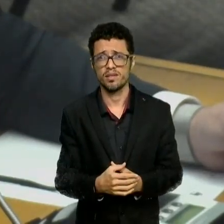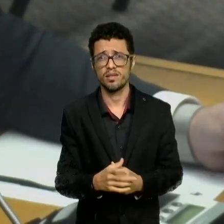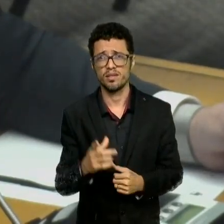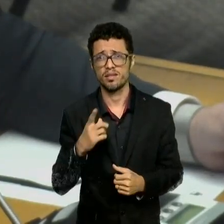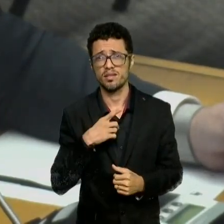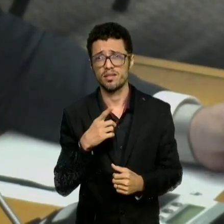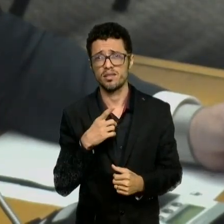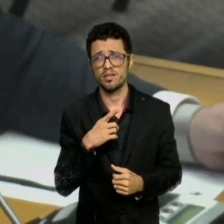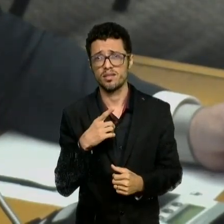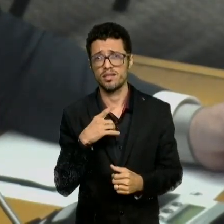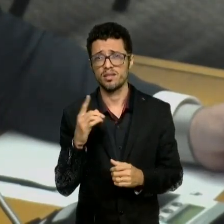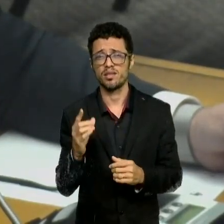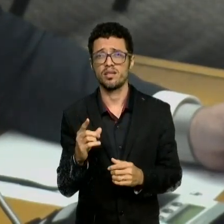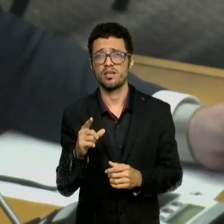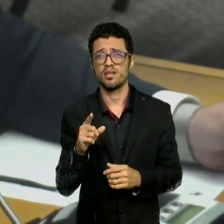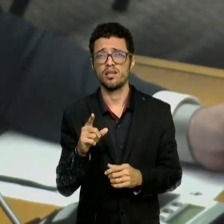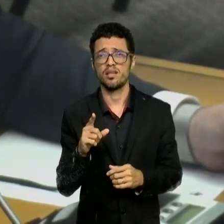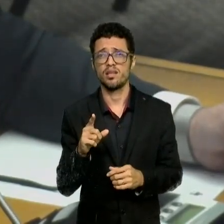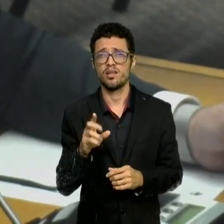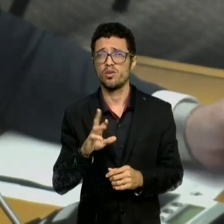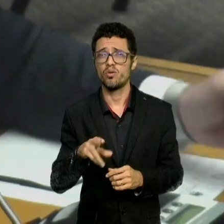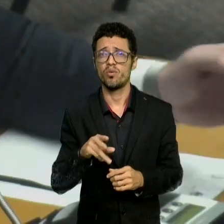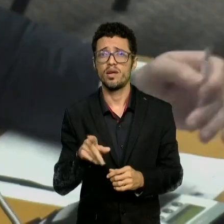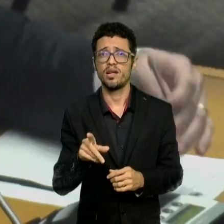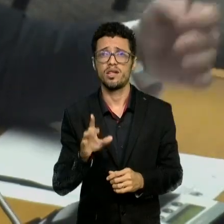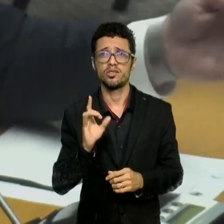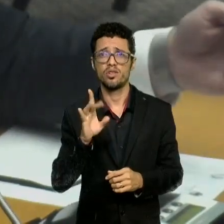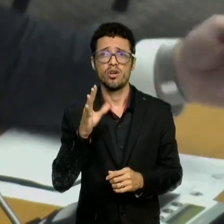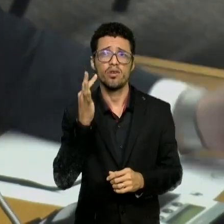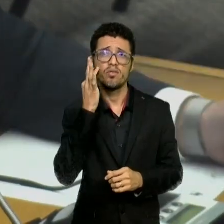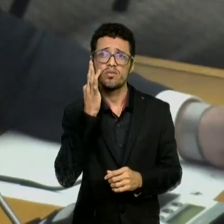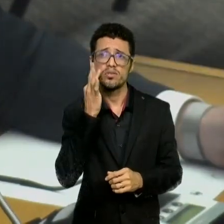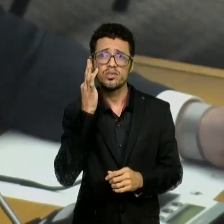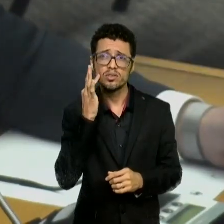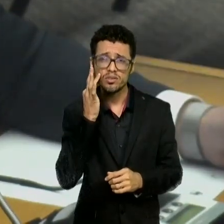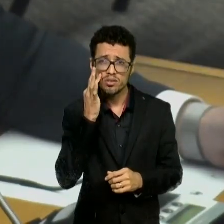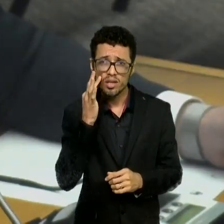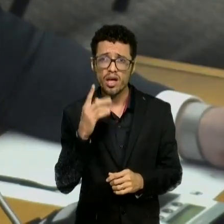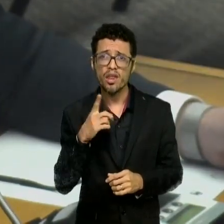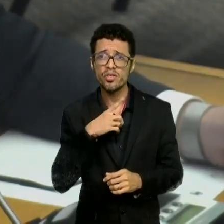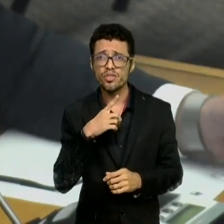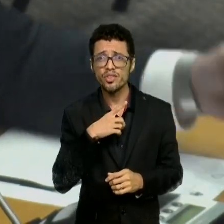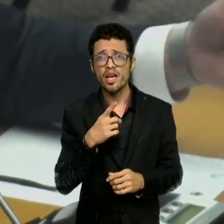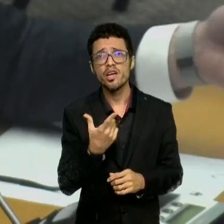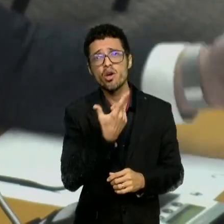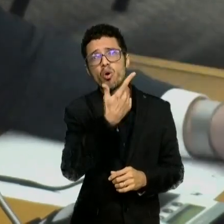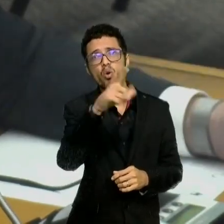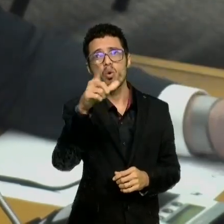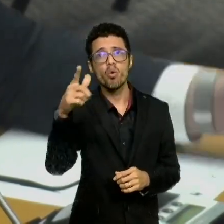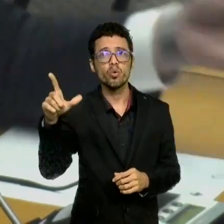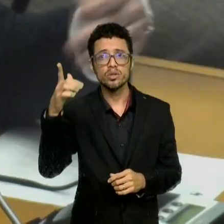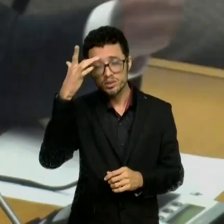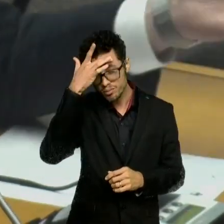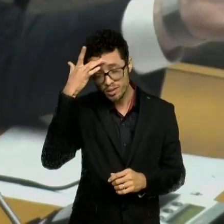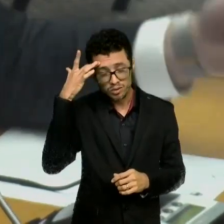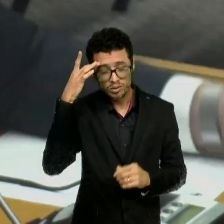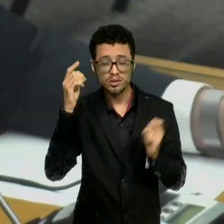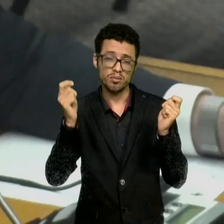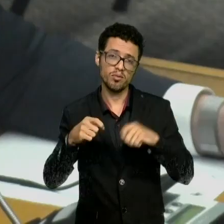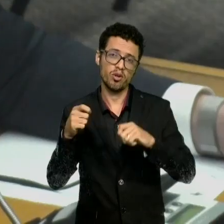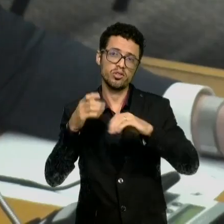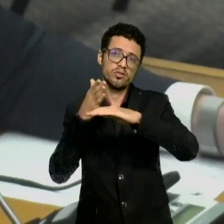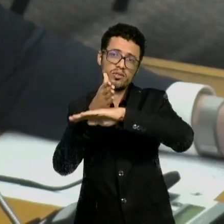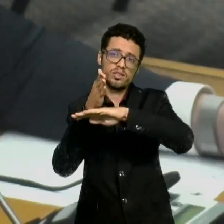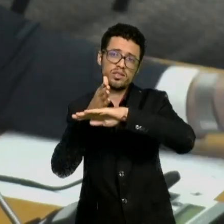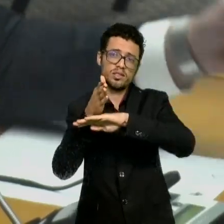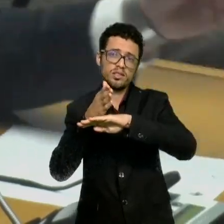recordar o nome, não mora só ele, viu? Uhum. Residem outras pessoas, uhum, que podem ter o direito de ser visitado, inclusive, por